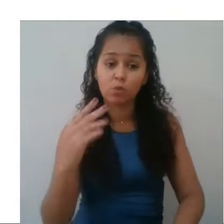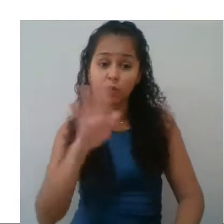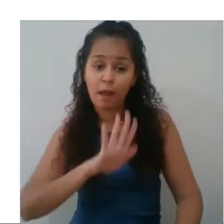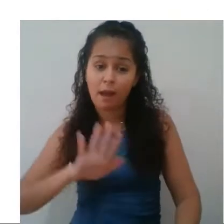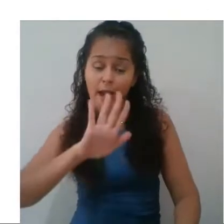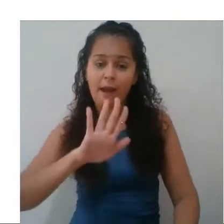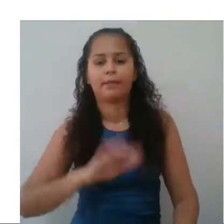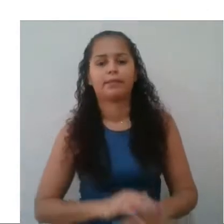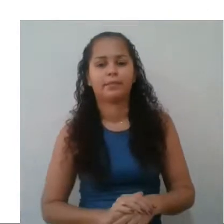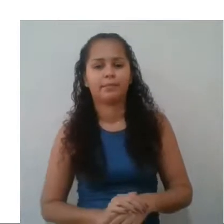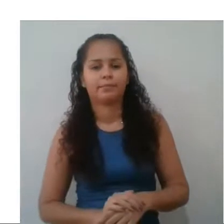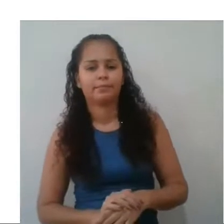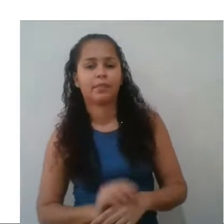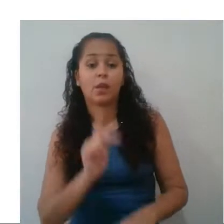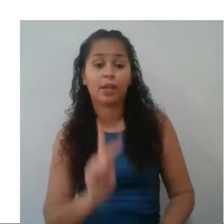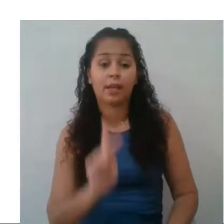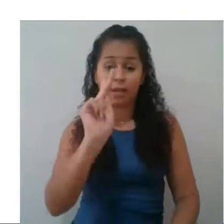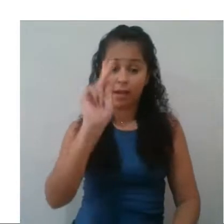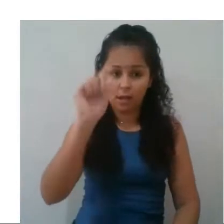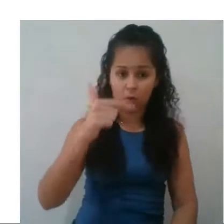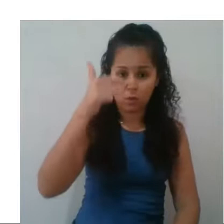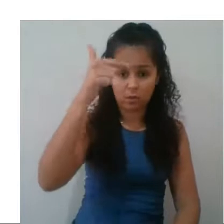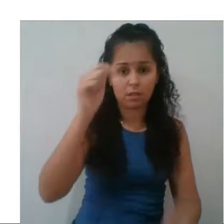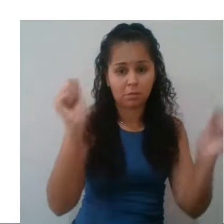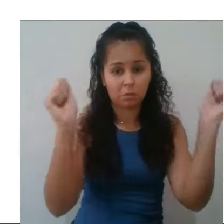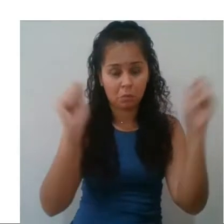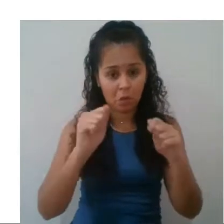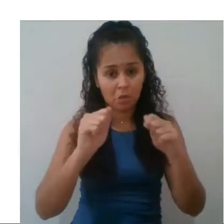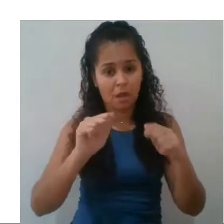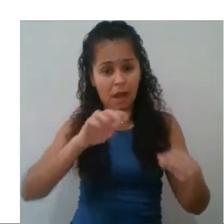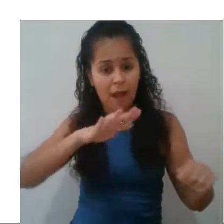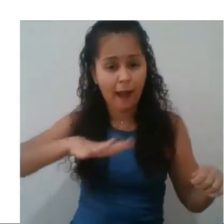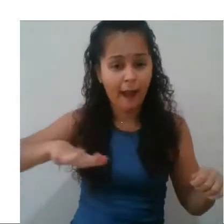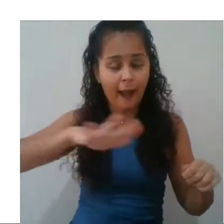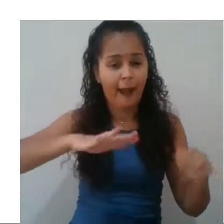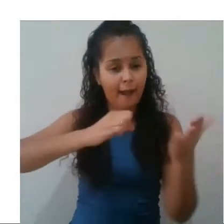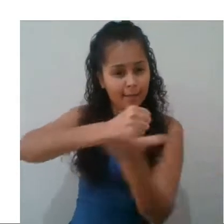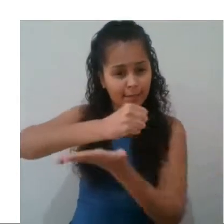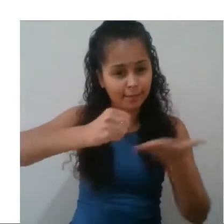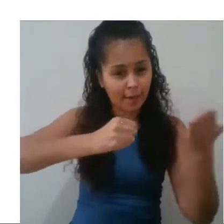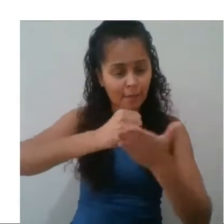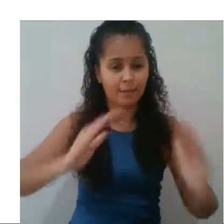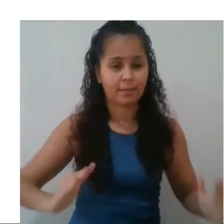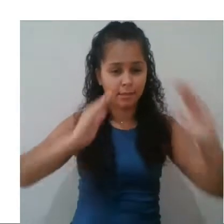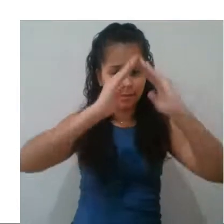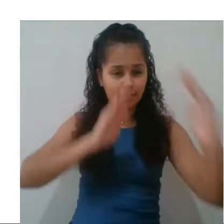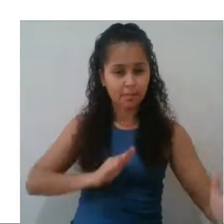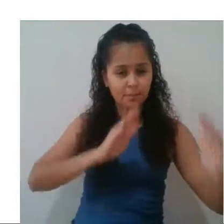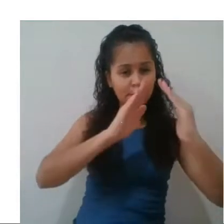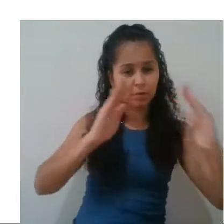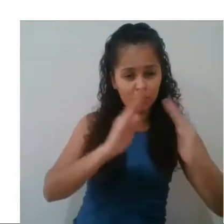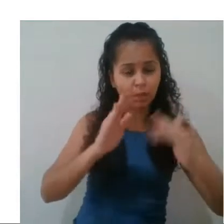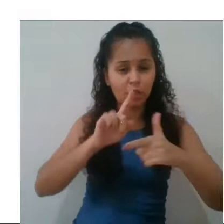K ao quadrado. Essa razão K ao quadrado pode ser a área da base da pirâmide menor